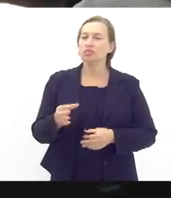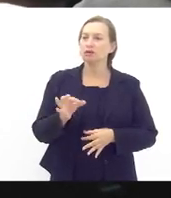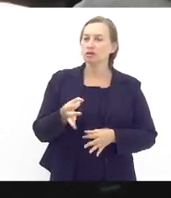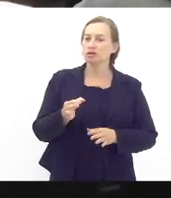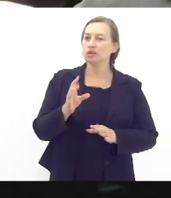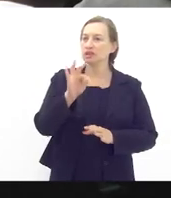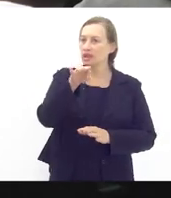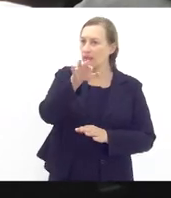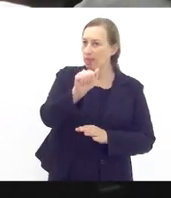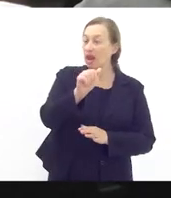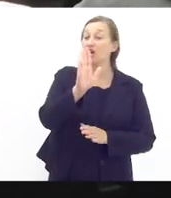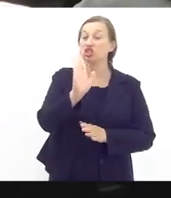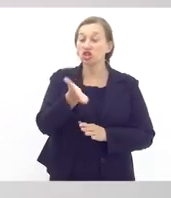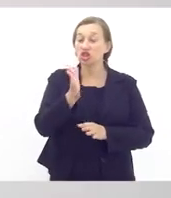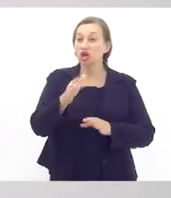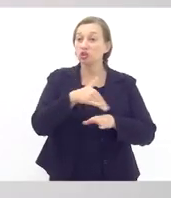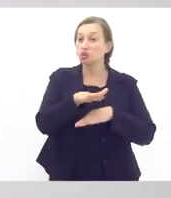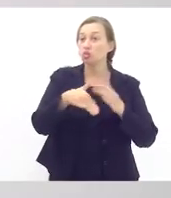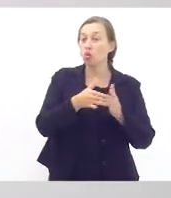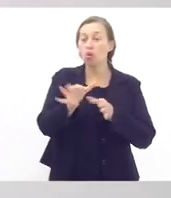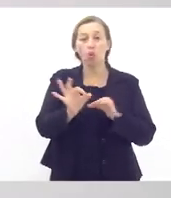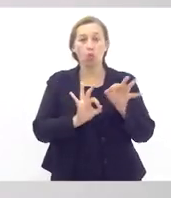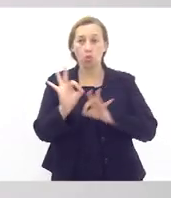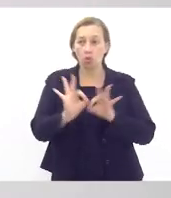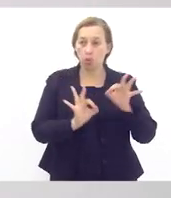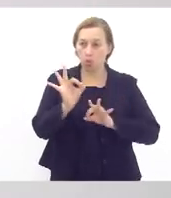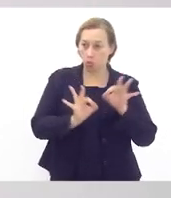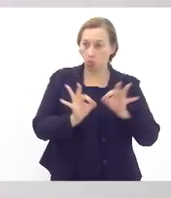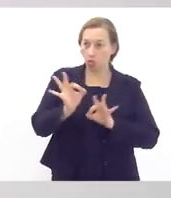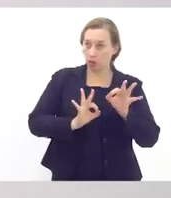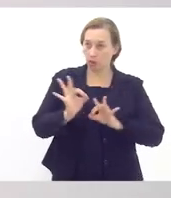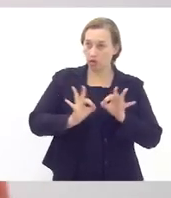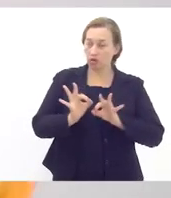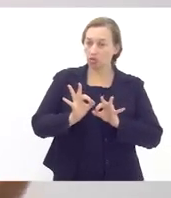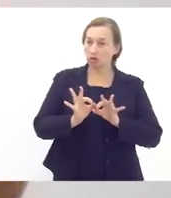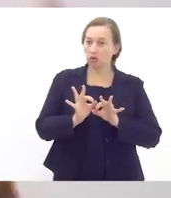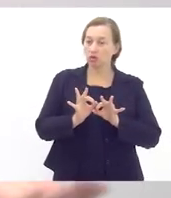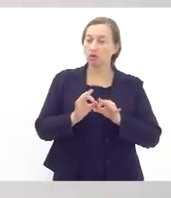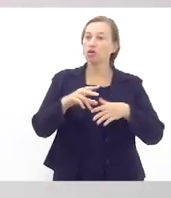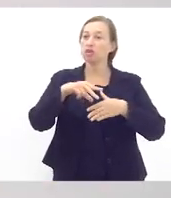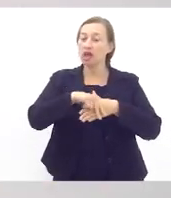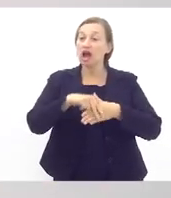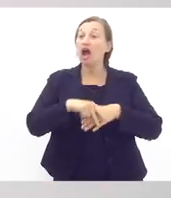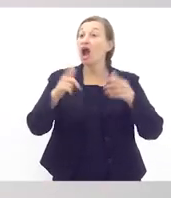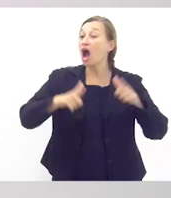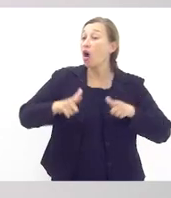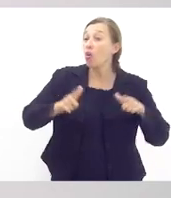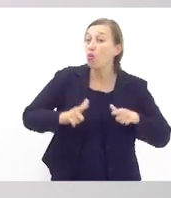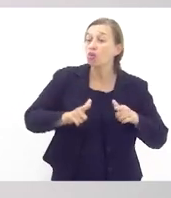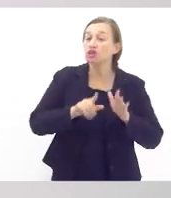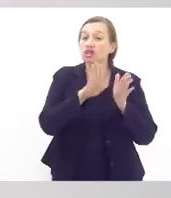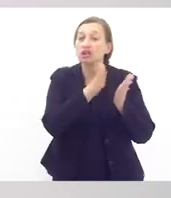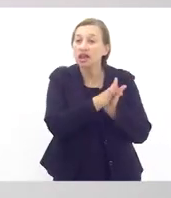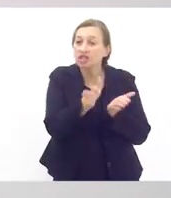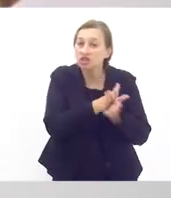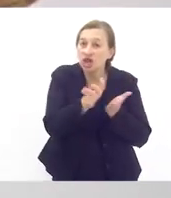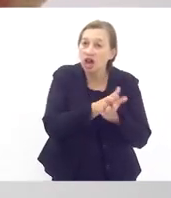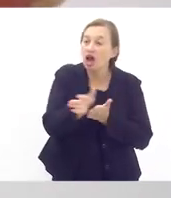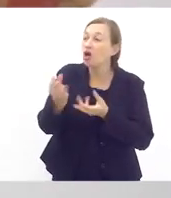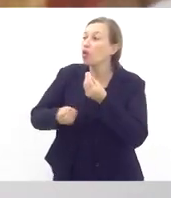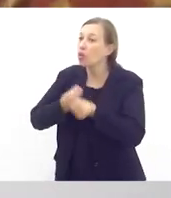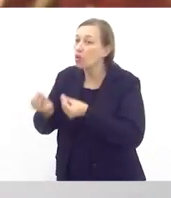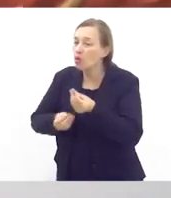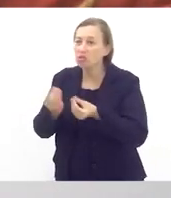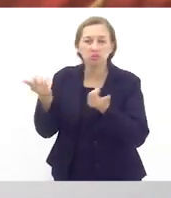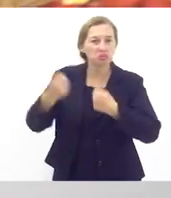que já tá toda ela organizada através dos incisos aonde pode gastar Como pode gastar não precisa